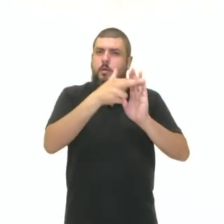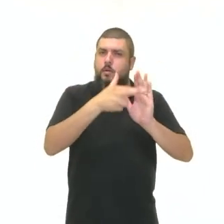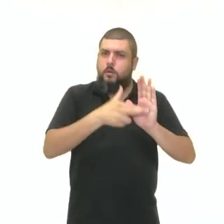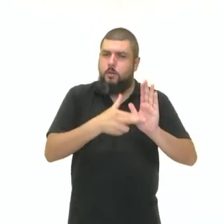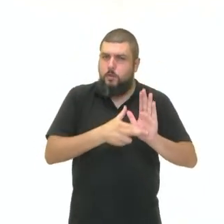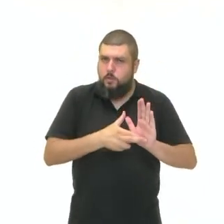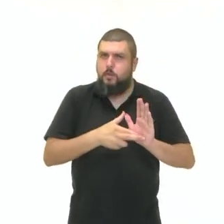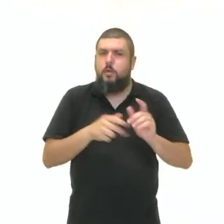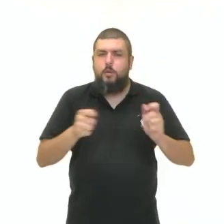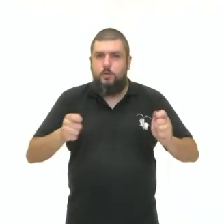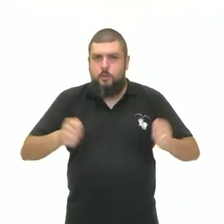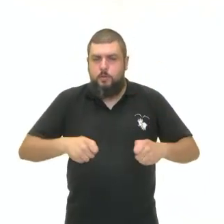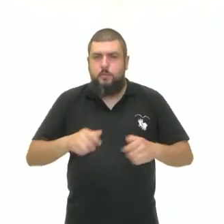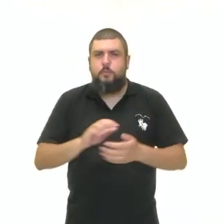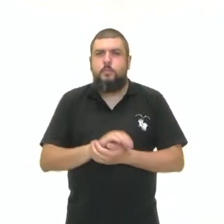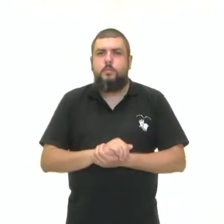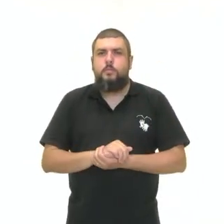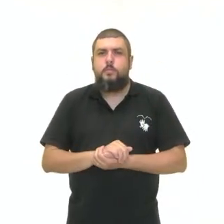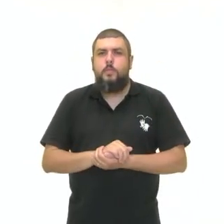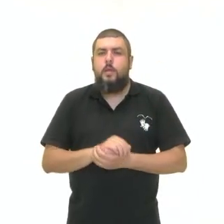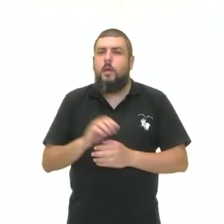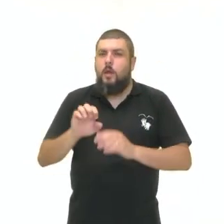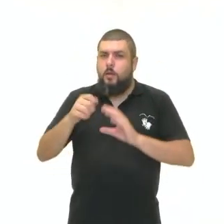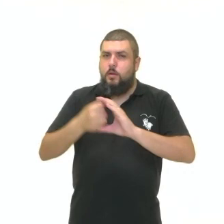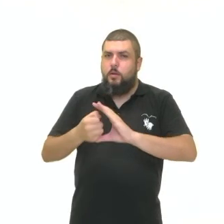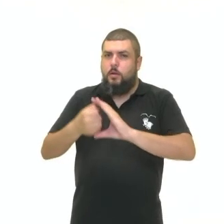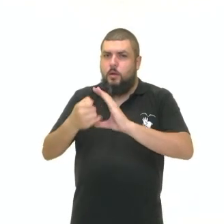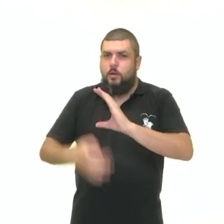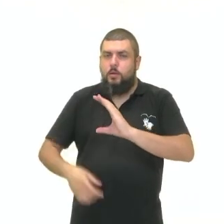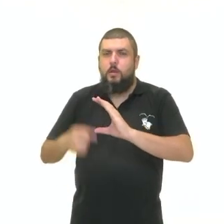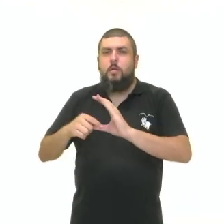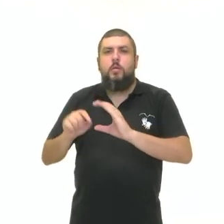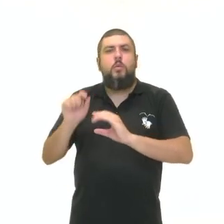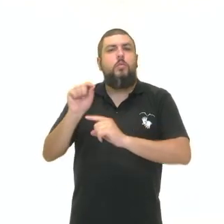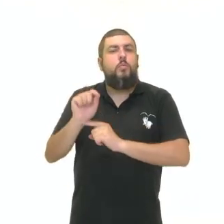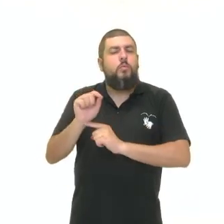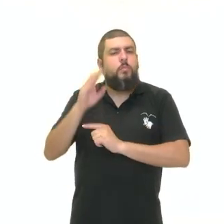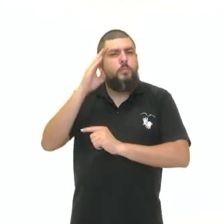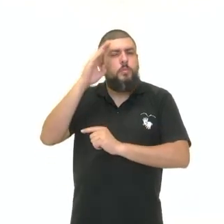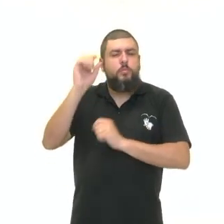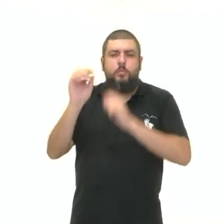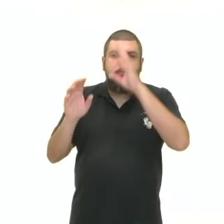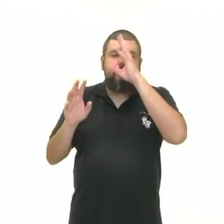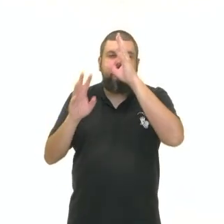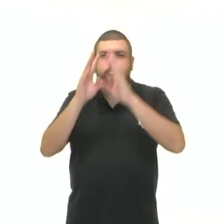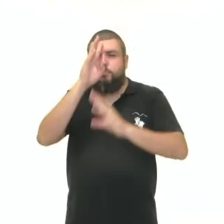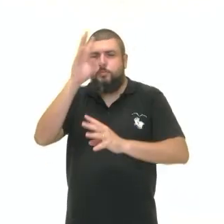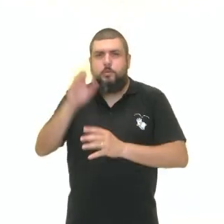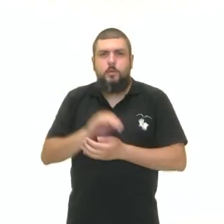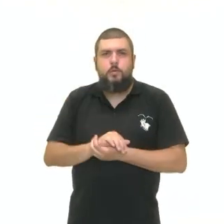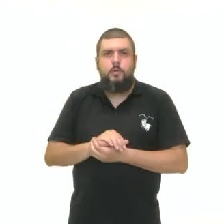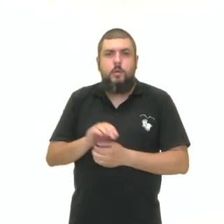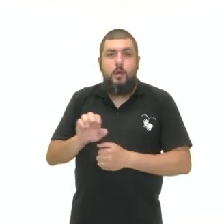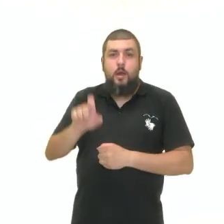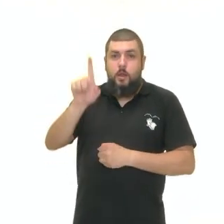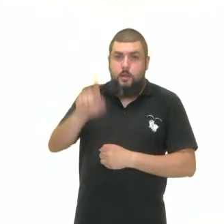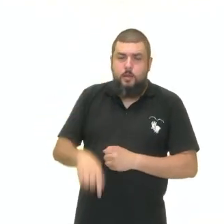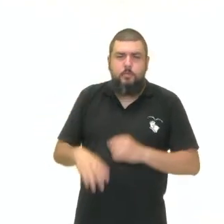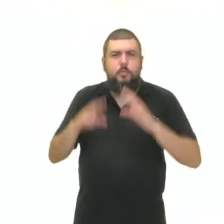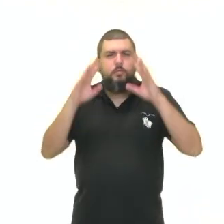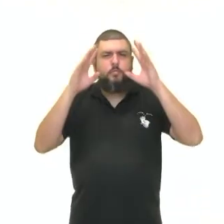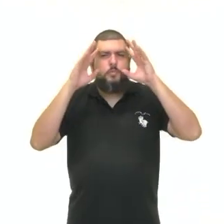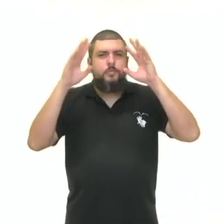dramáticos e teatrais, com características de improvisação, que requerem muita